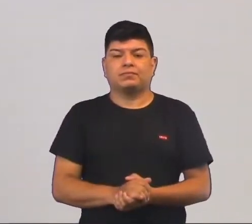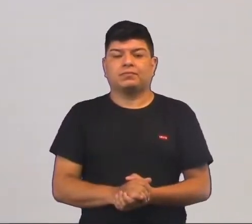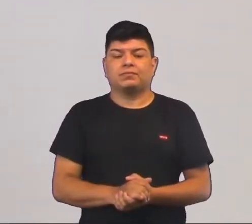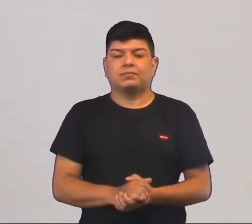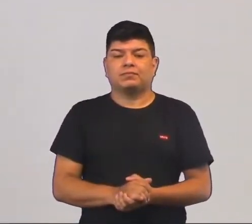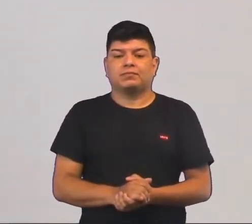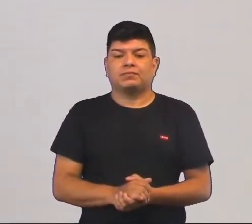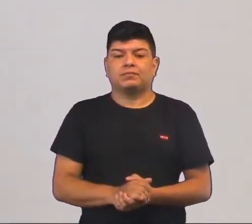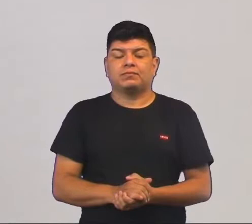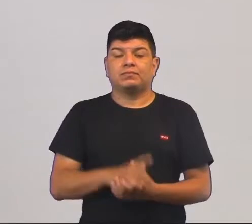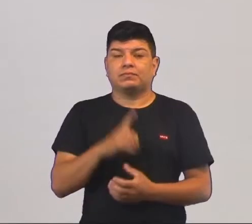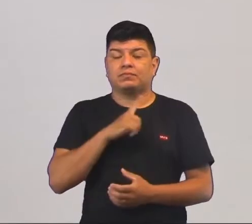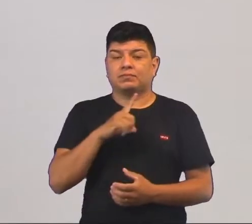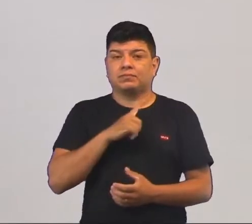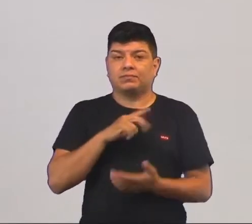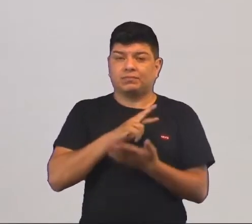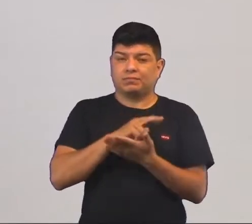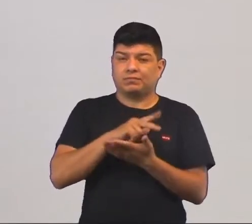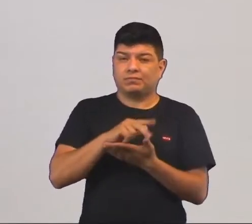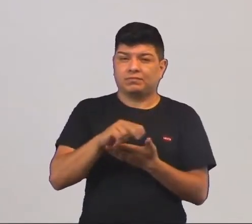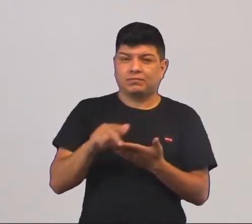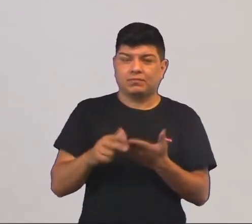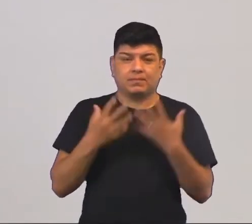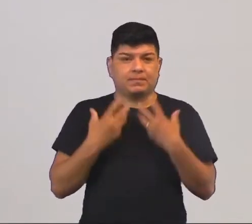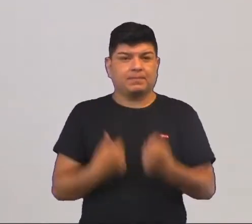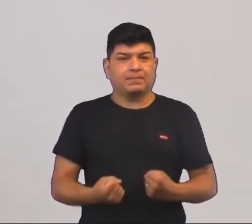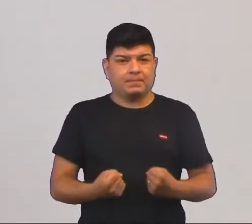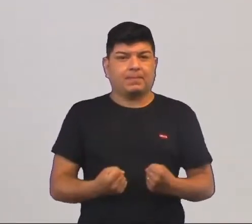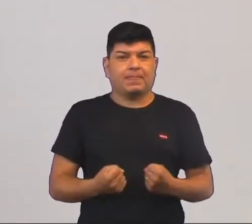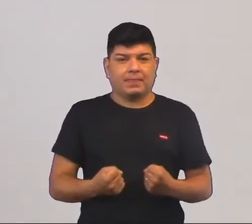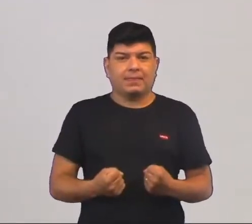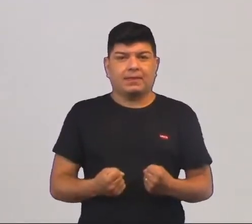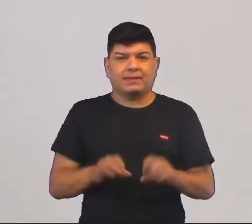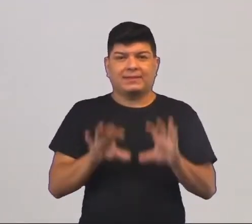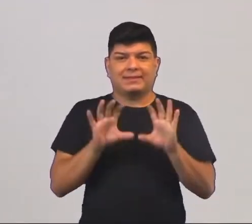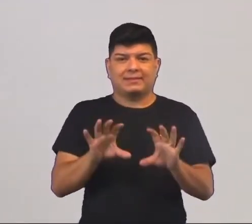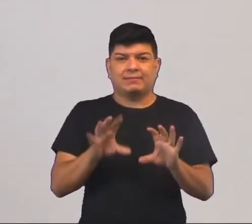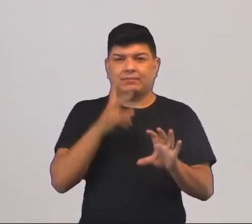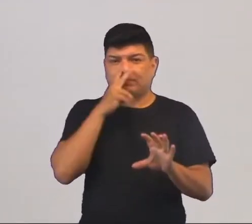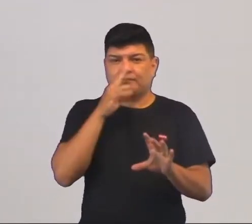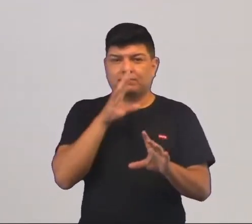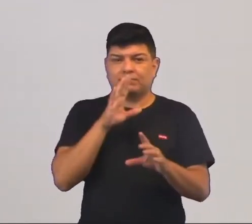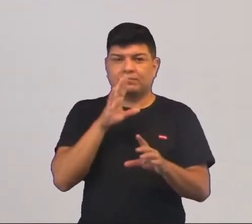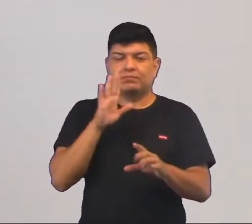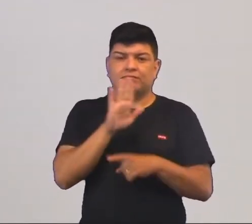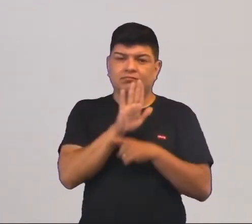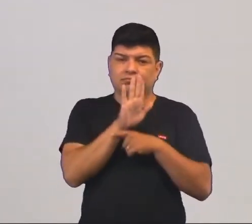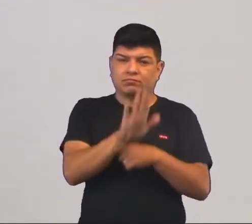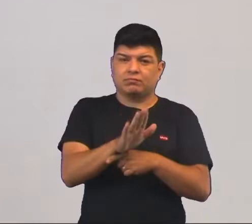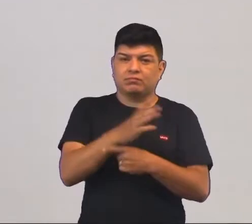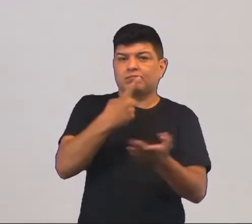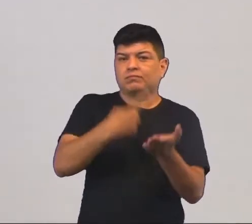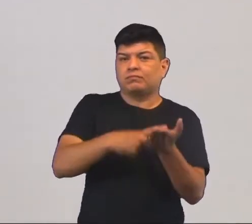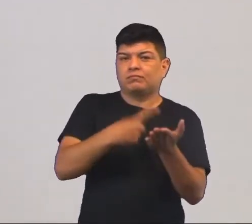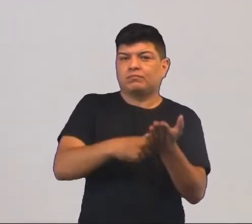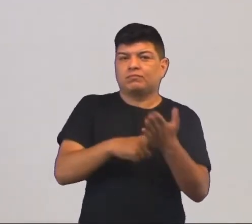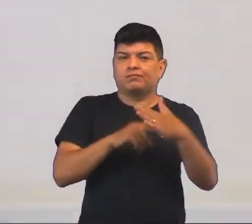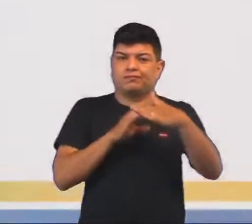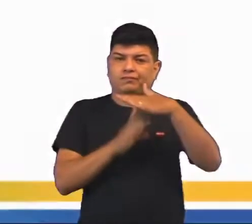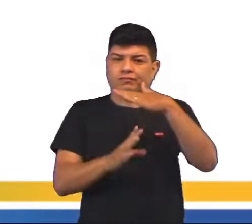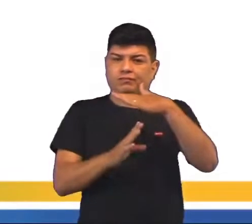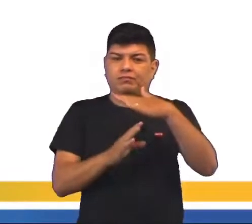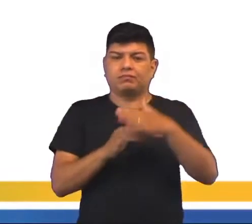essa série de medidas adotadas que eram uma forma de fortalecer o pacto colonial.